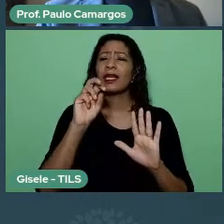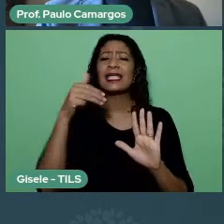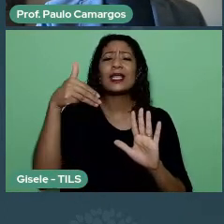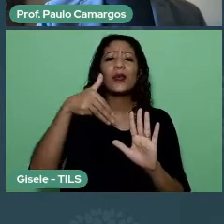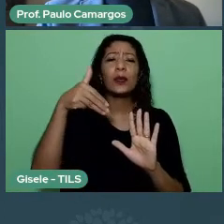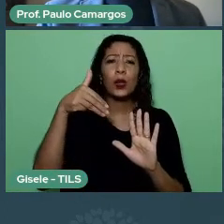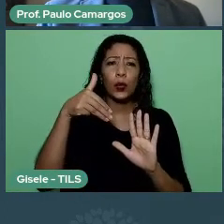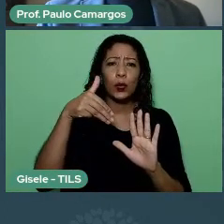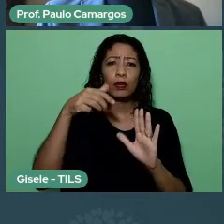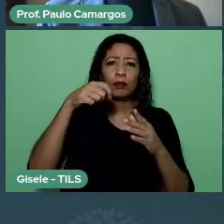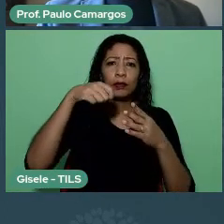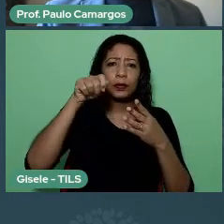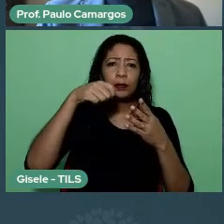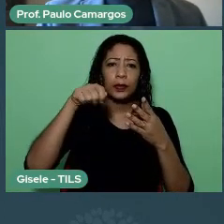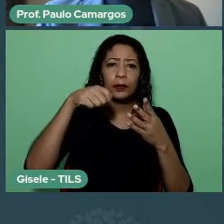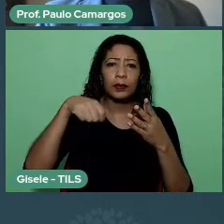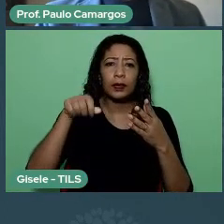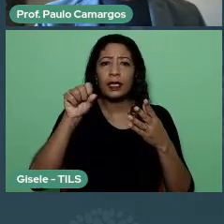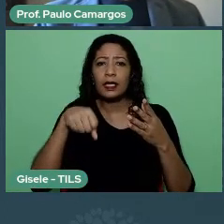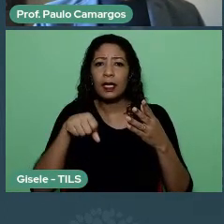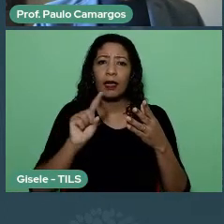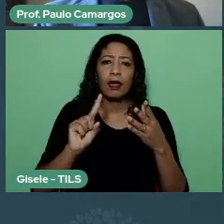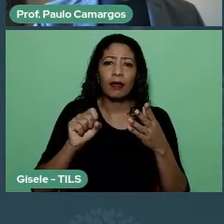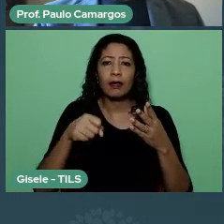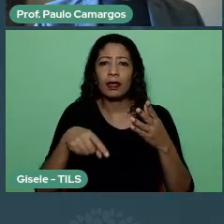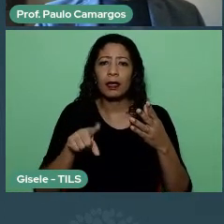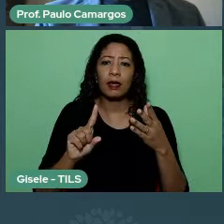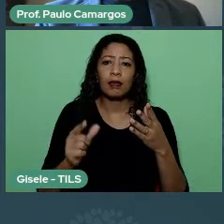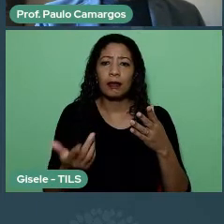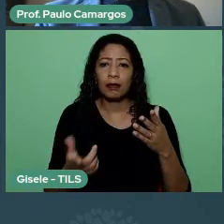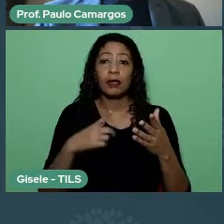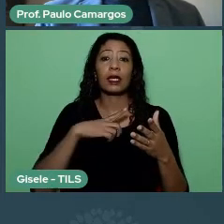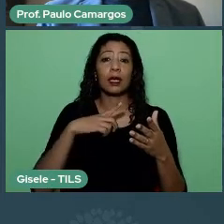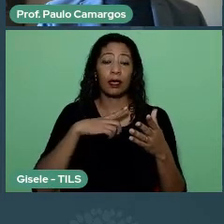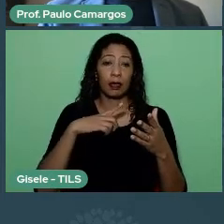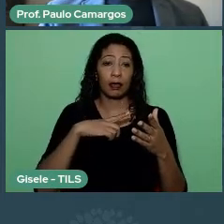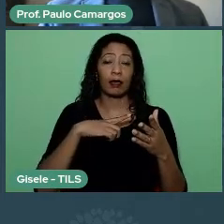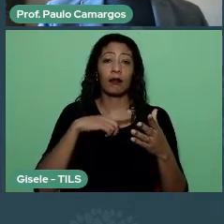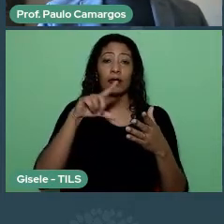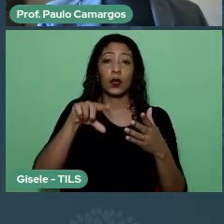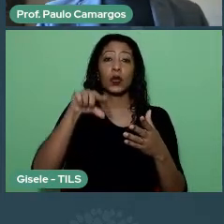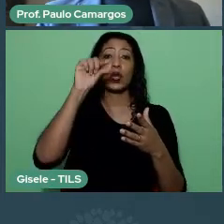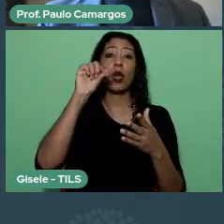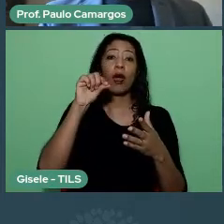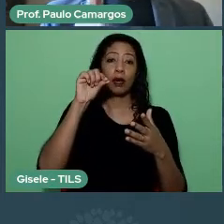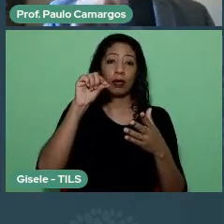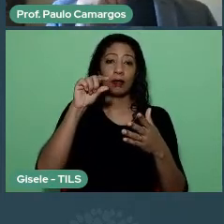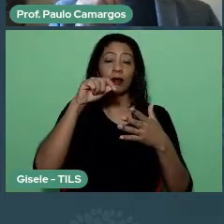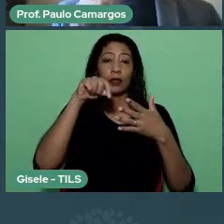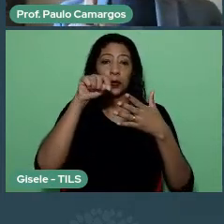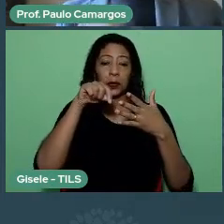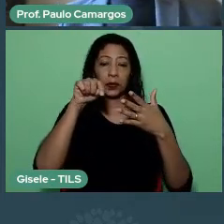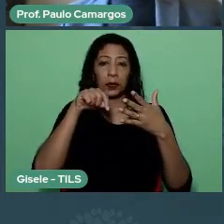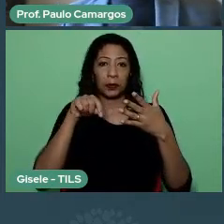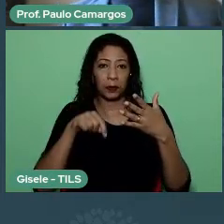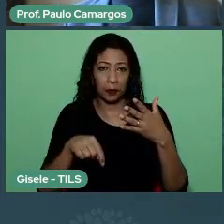minutos. Existem 5 opções para cada uma dessas perguntas e